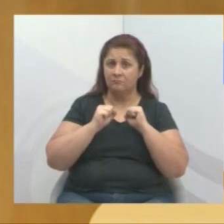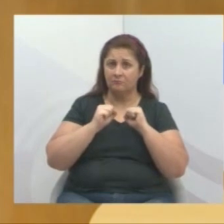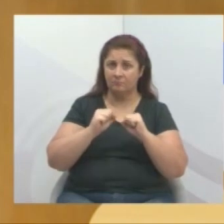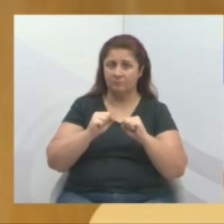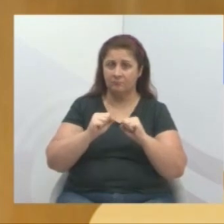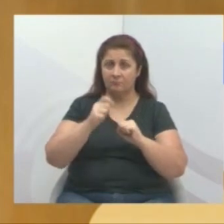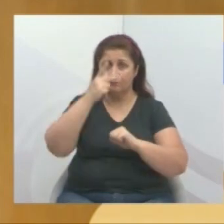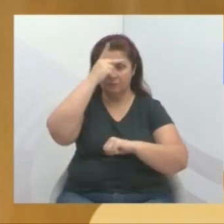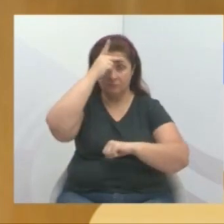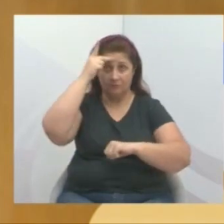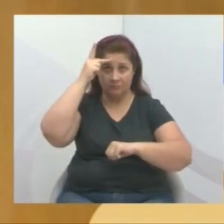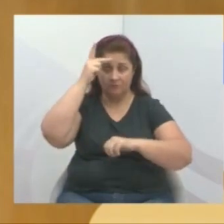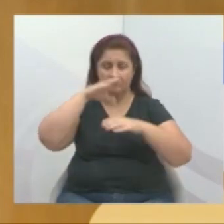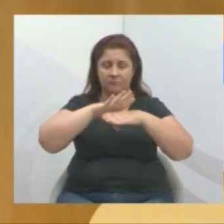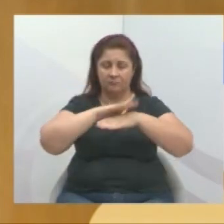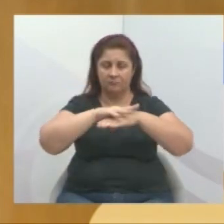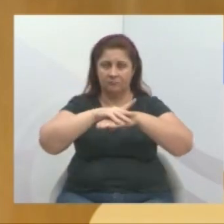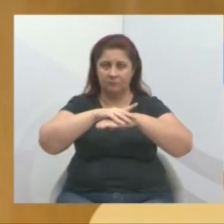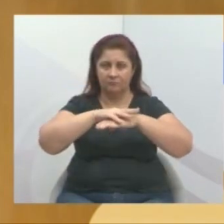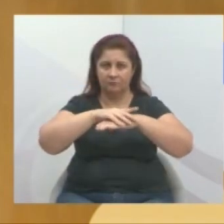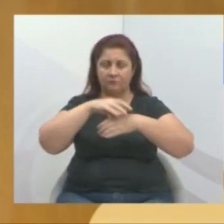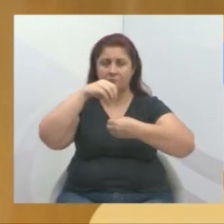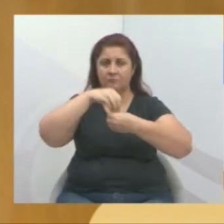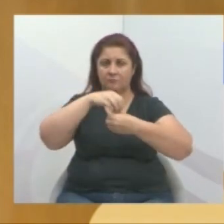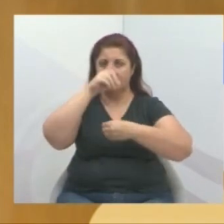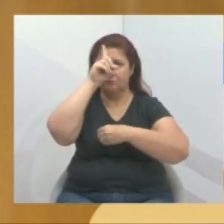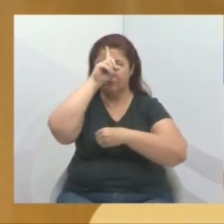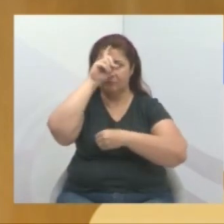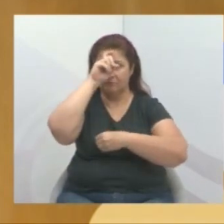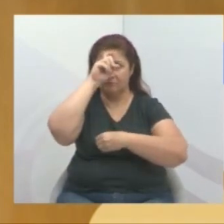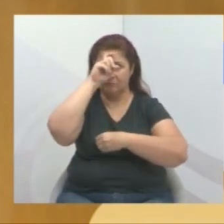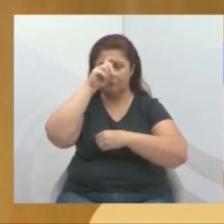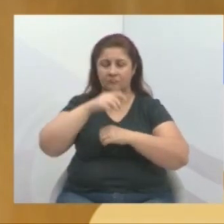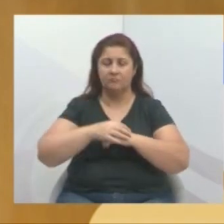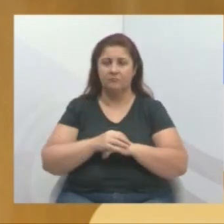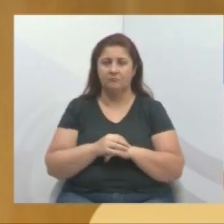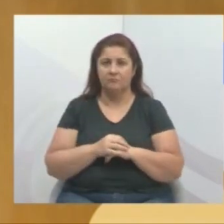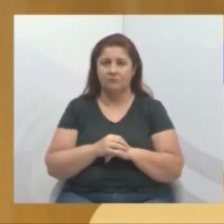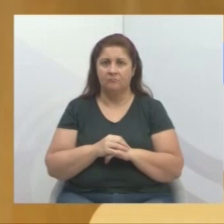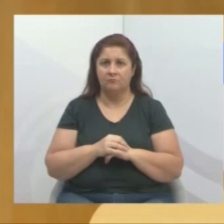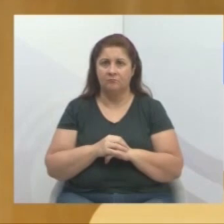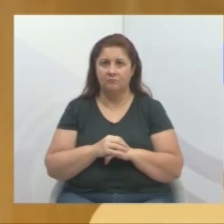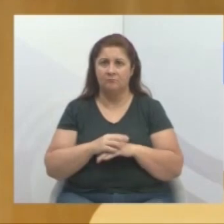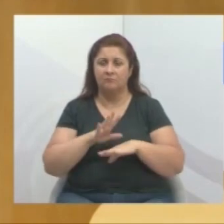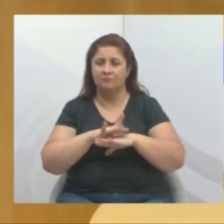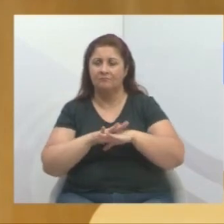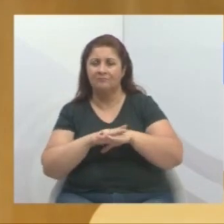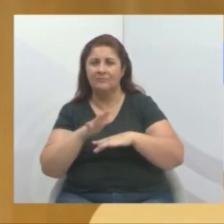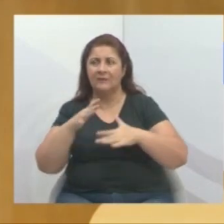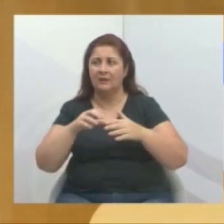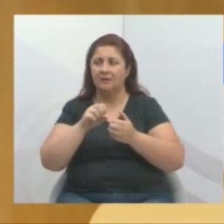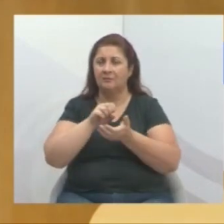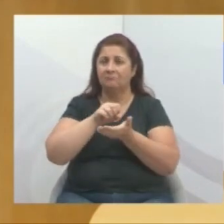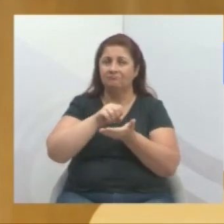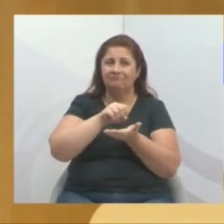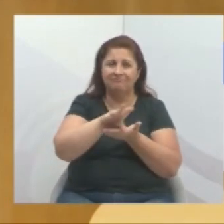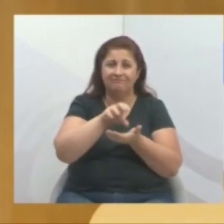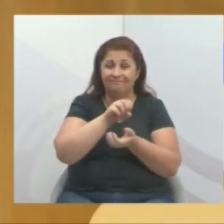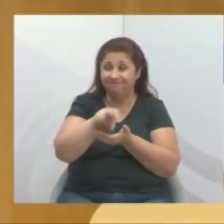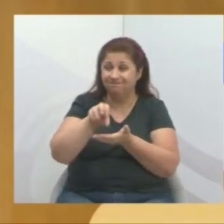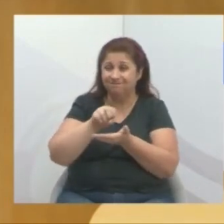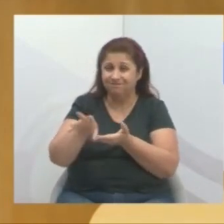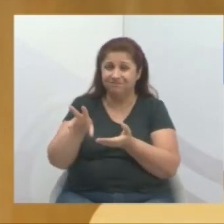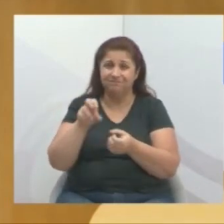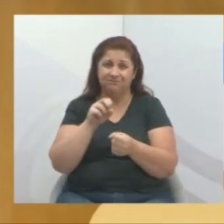que pacientes que estão internados com doenças contagiosas, na qual